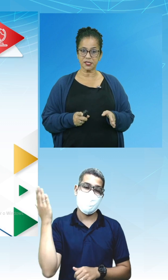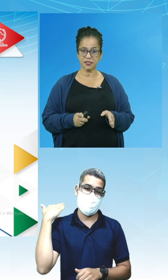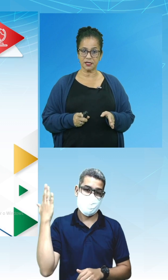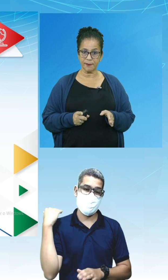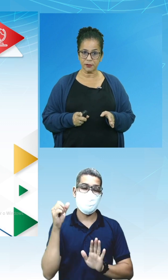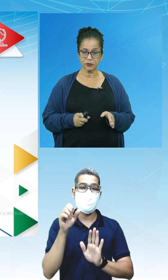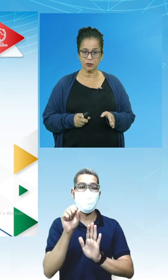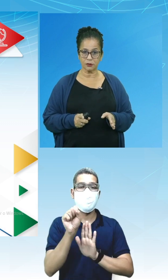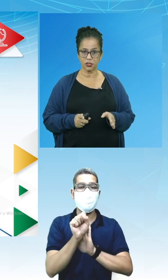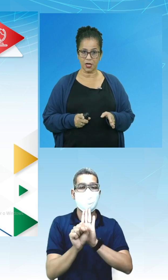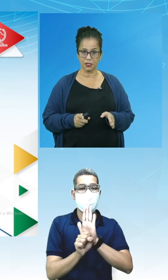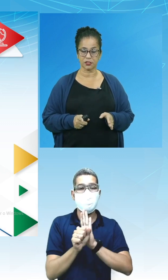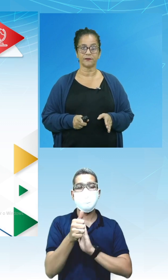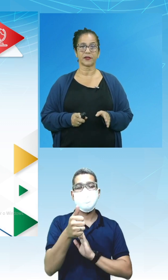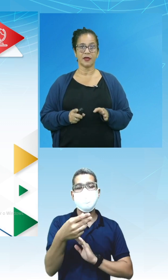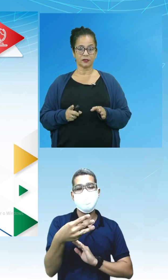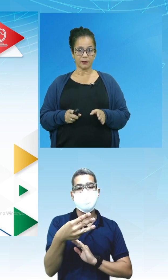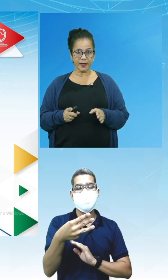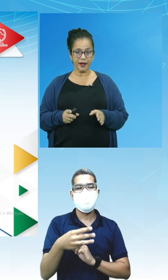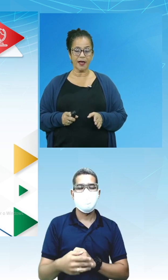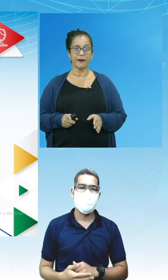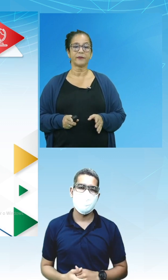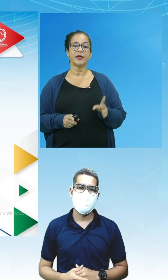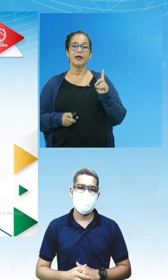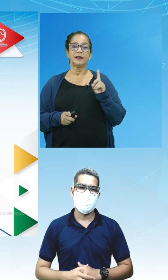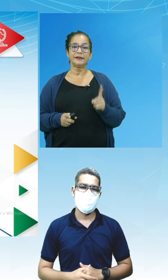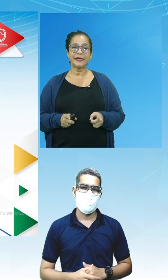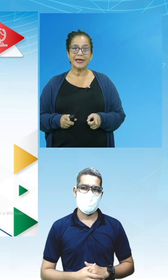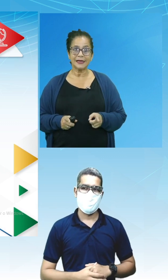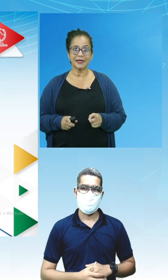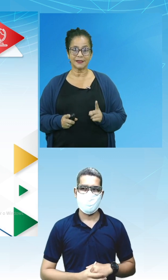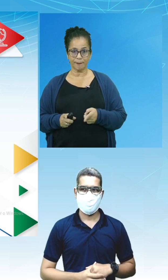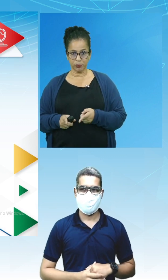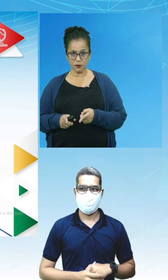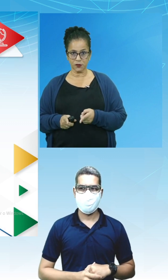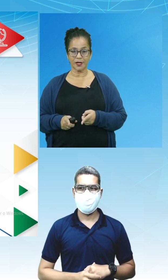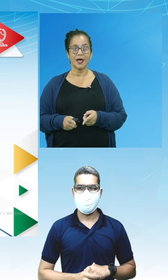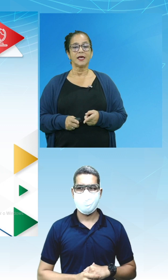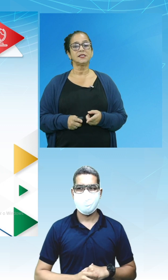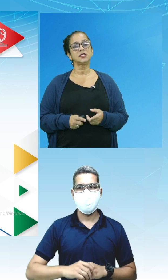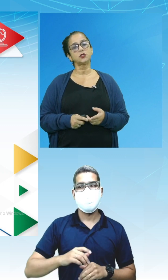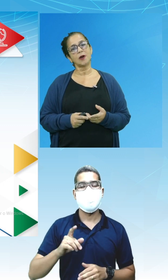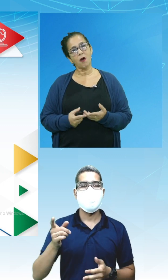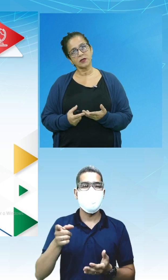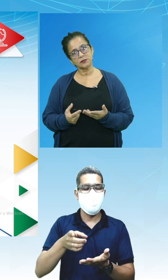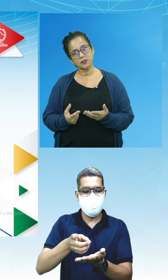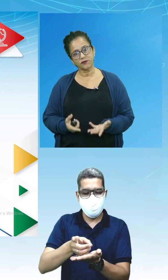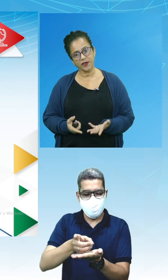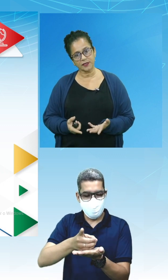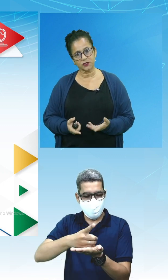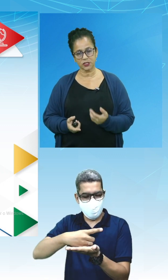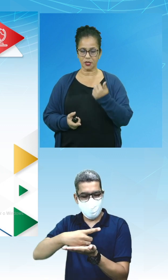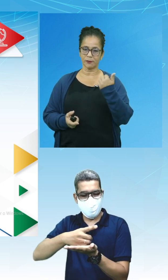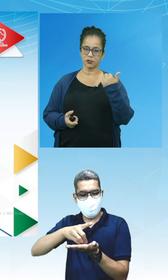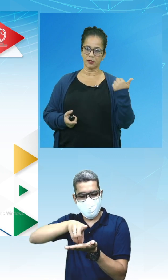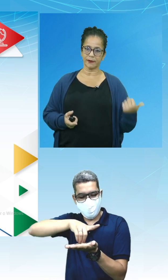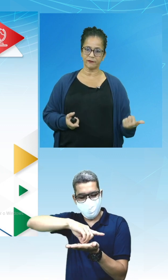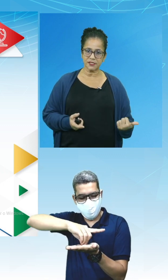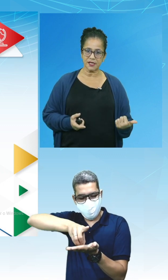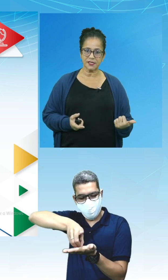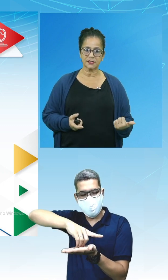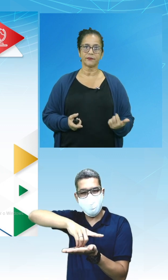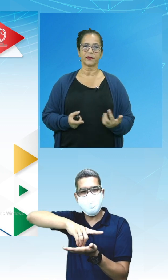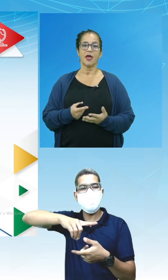vão esquecer, tá, meus cotoco de gente? Então, bora lá. Nela, na bússola, existe uma rosa dos ventos, que eu já mostrei